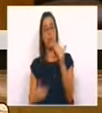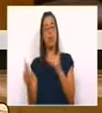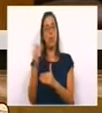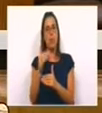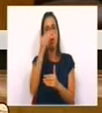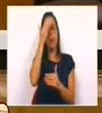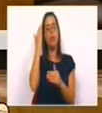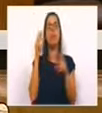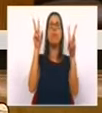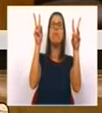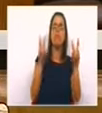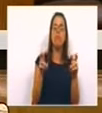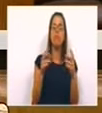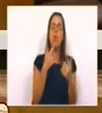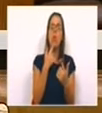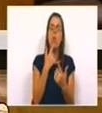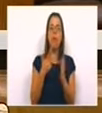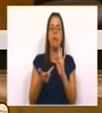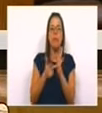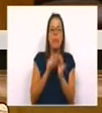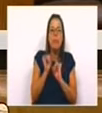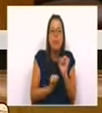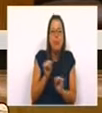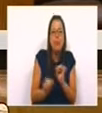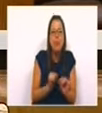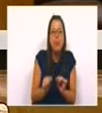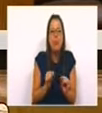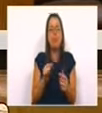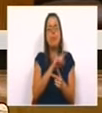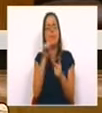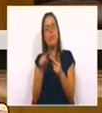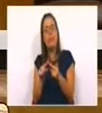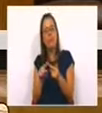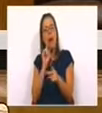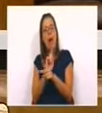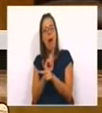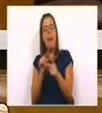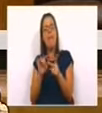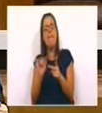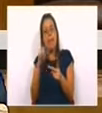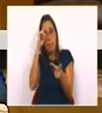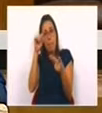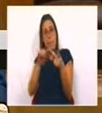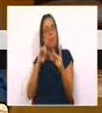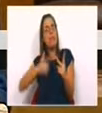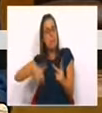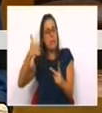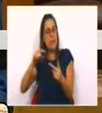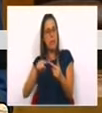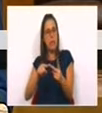superior em matérias de elevada tecnicidade e laterais relativamente à sua missão